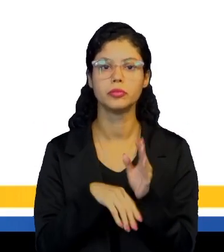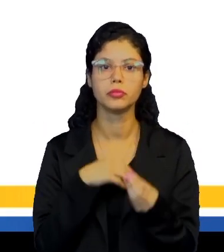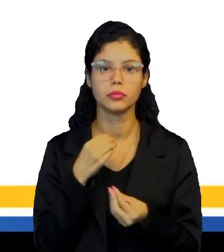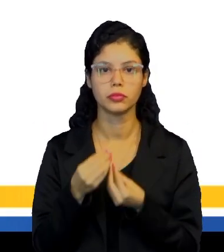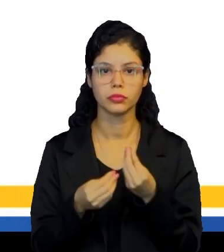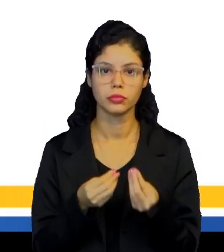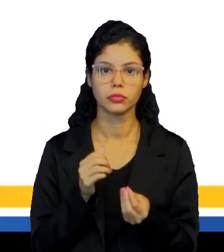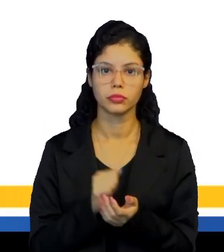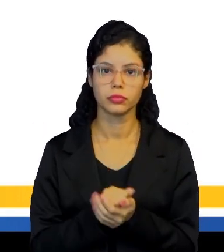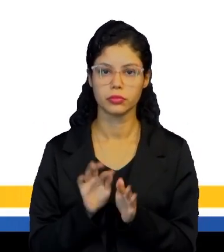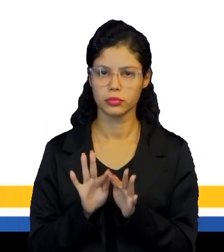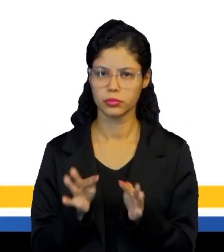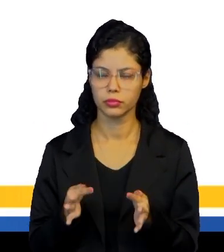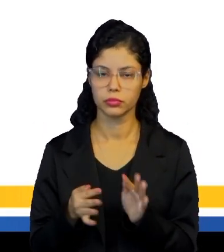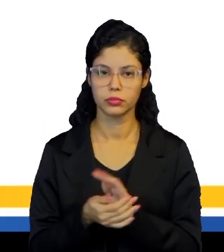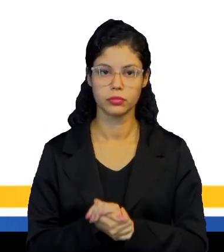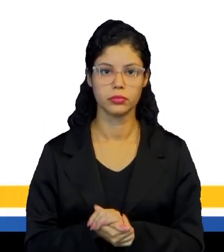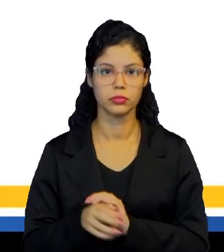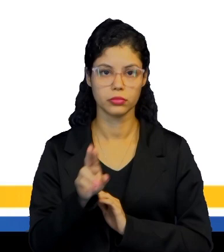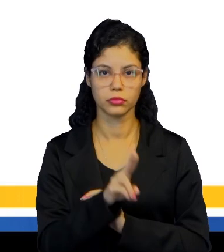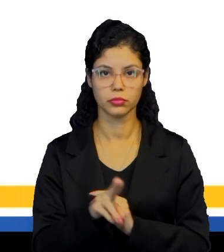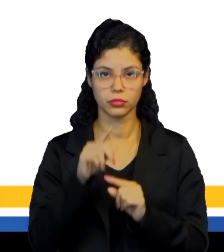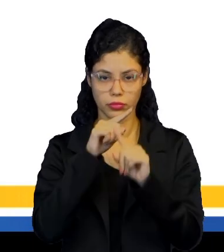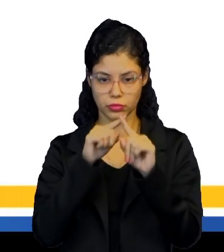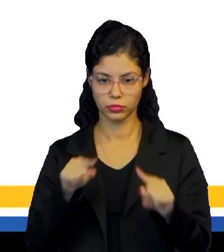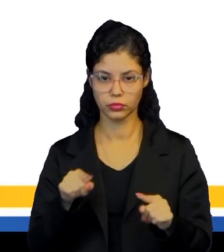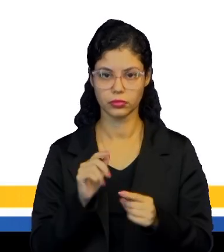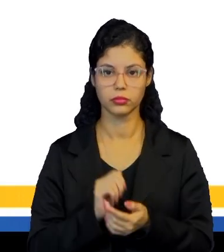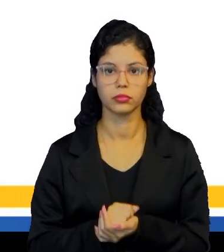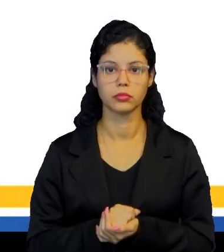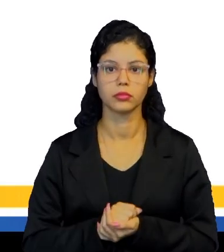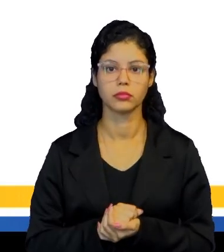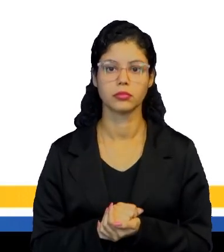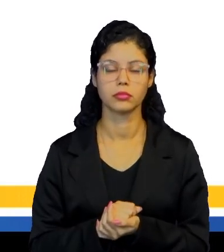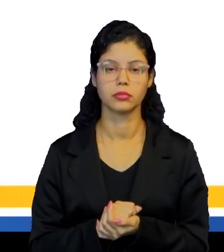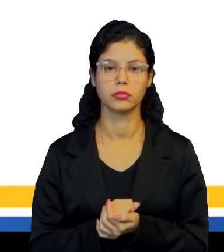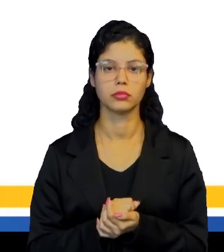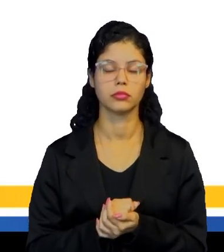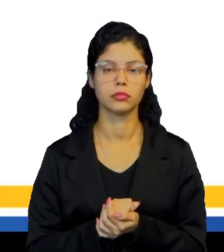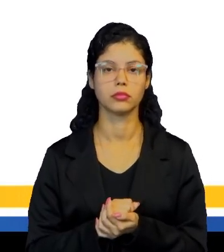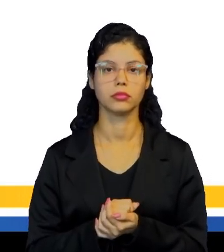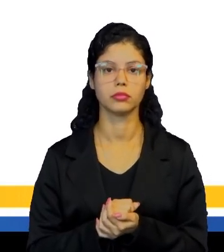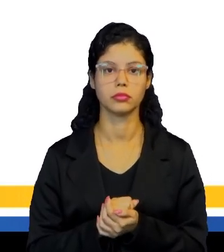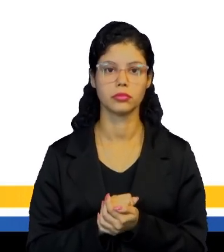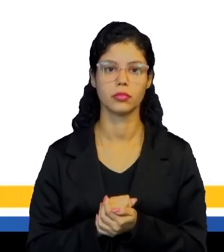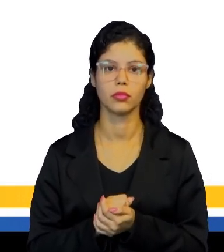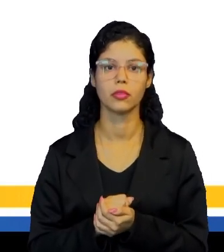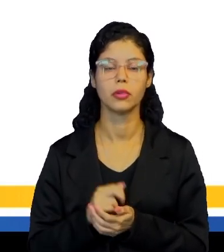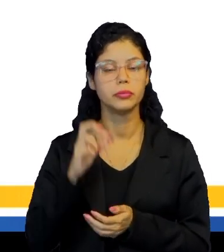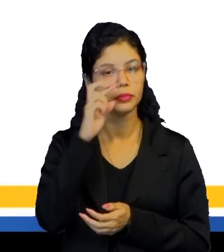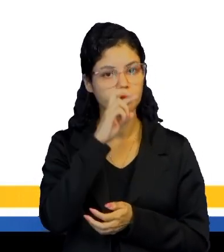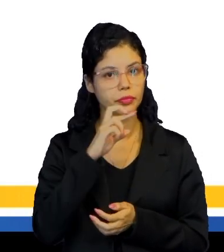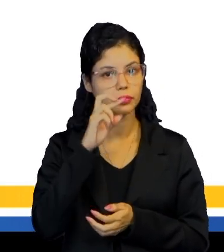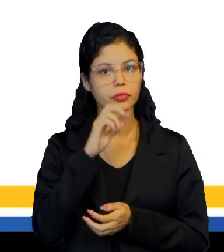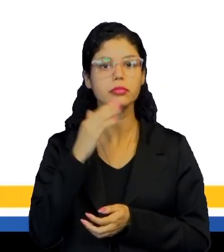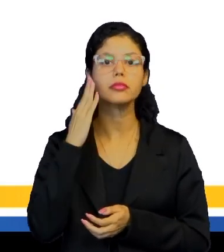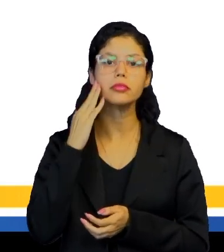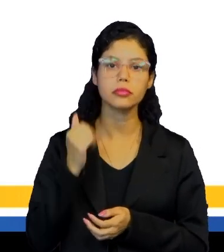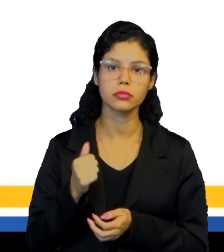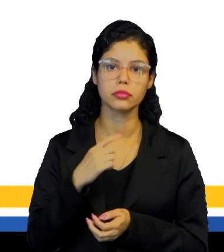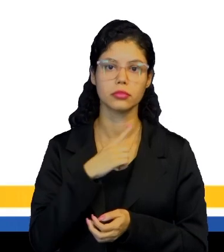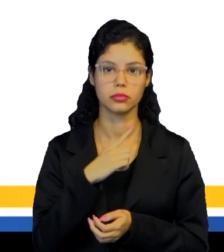como é simples usando a regra de três é E analisando as grandezas